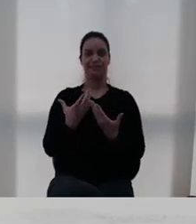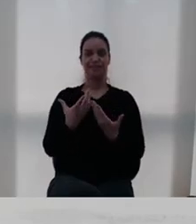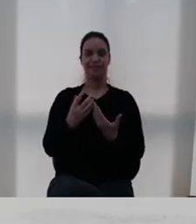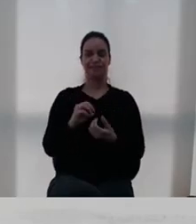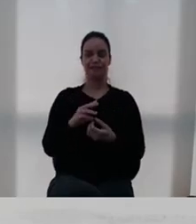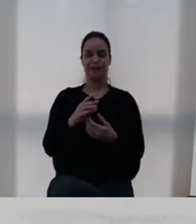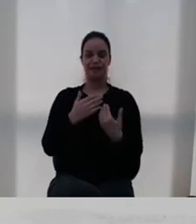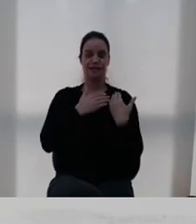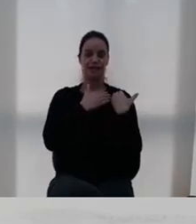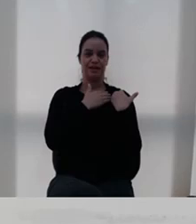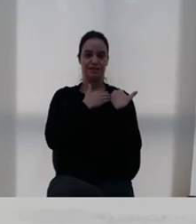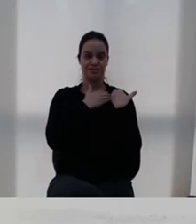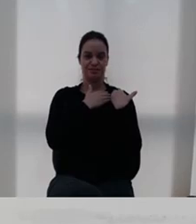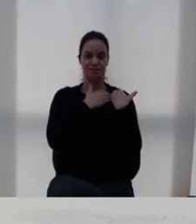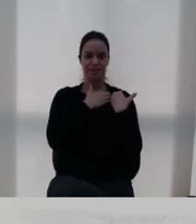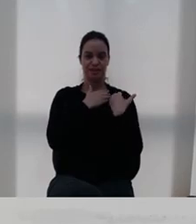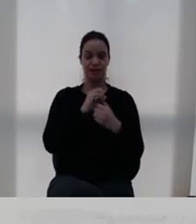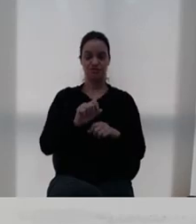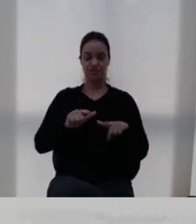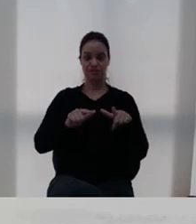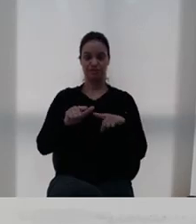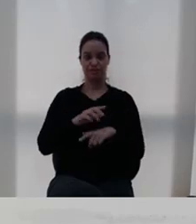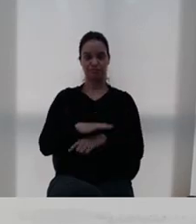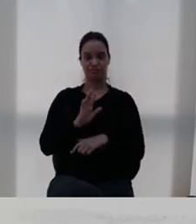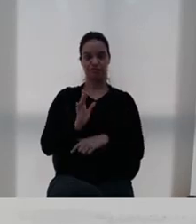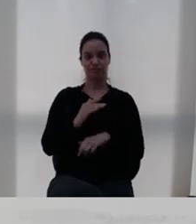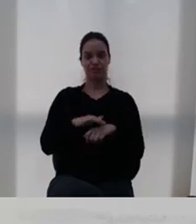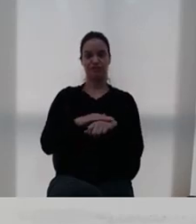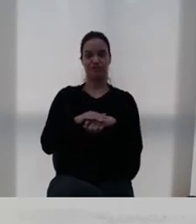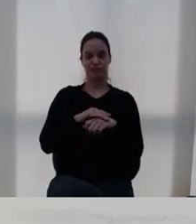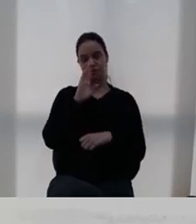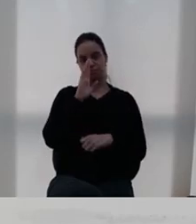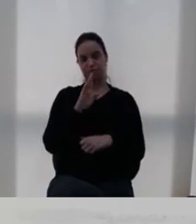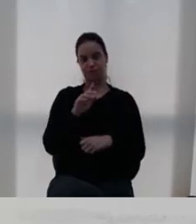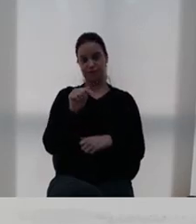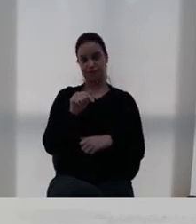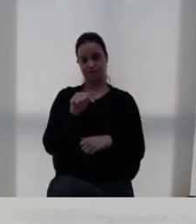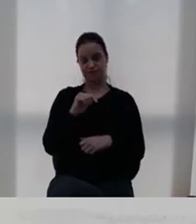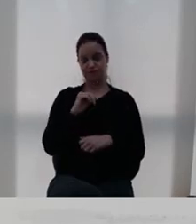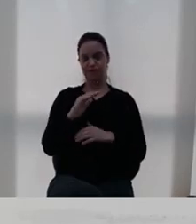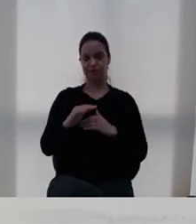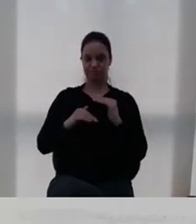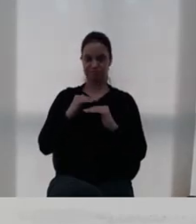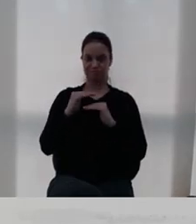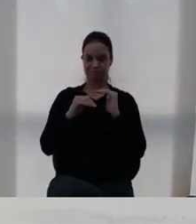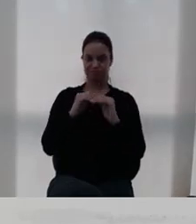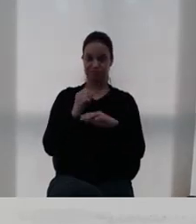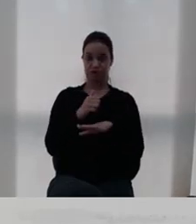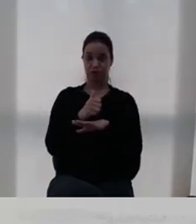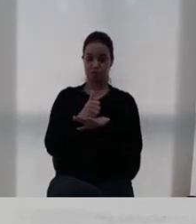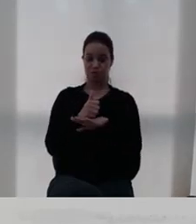matriz de responsabilidade dos servidores. Como disse, é uma prioridade dessa gestão nós avançarmos em termos de